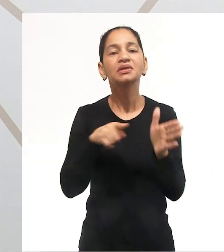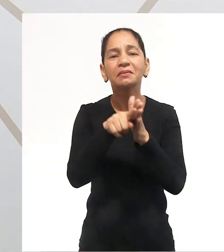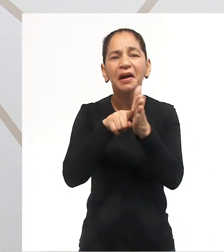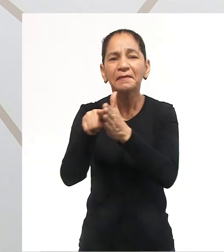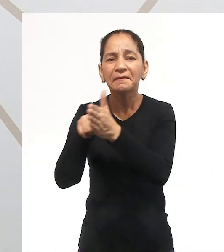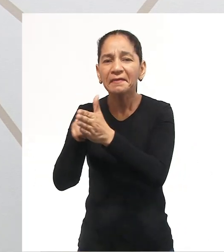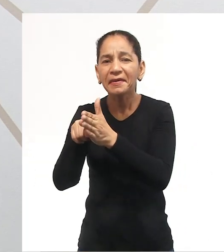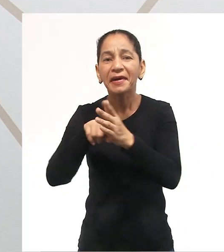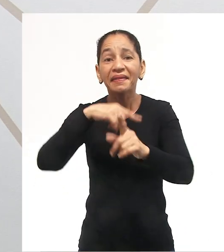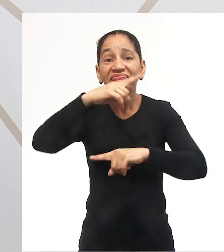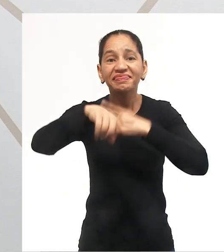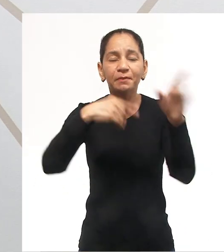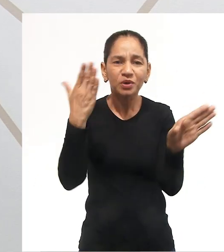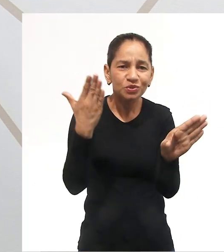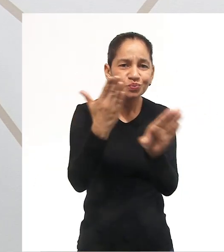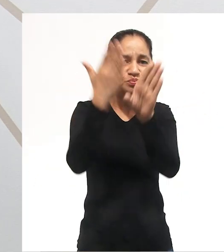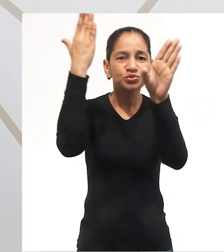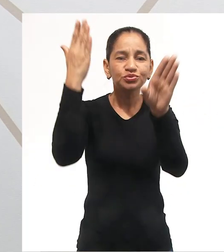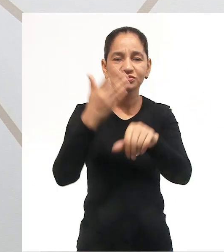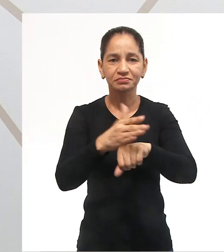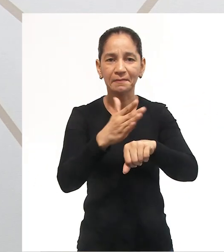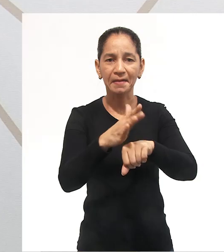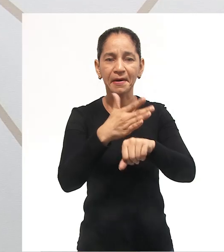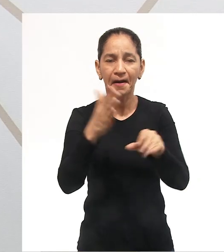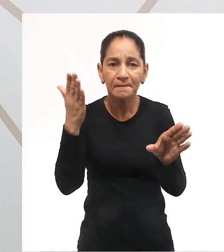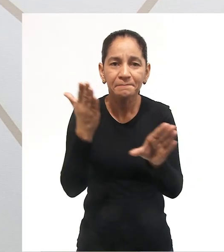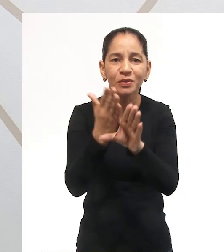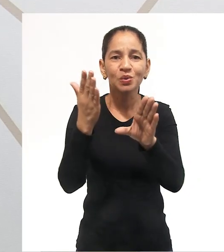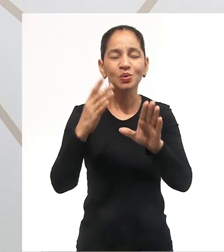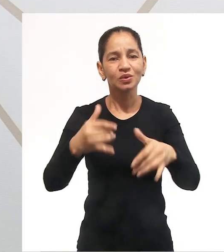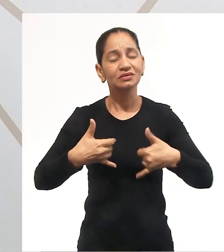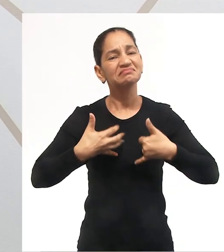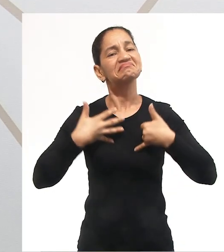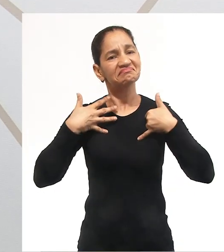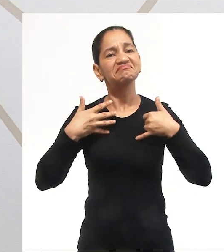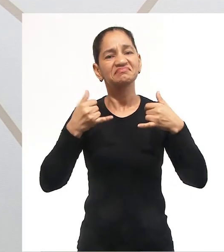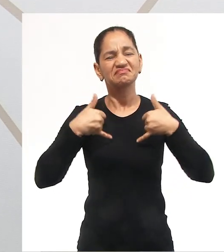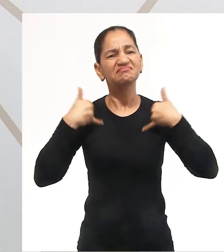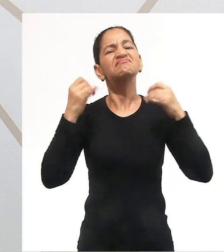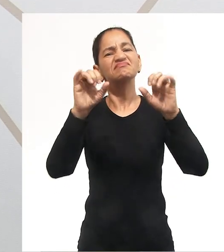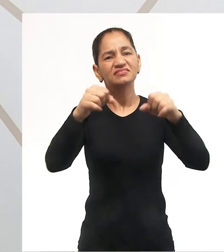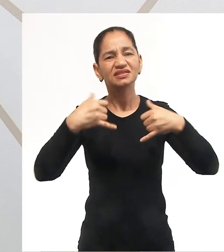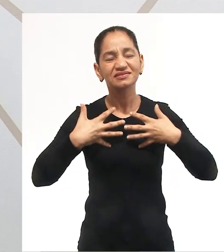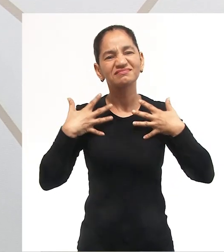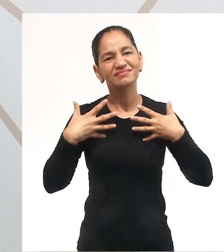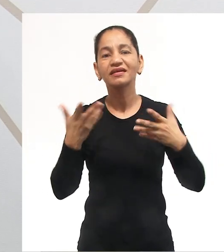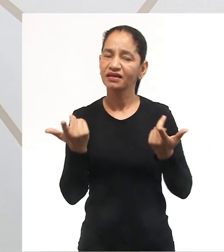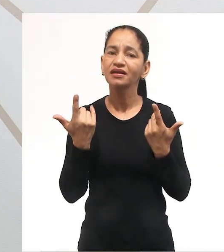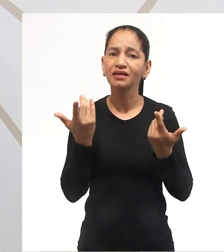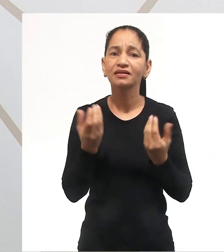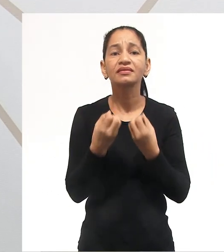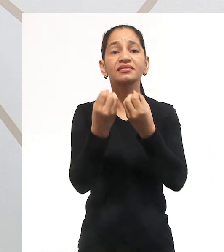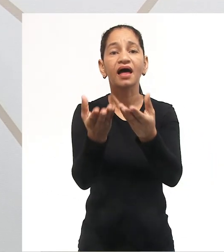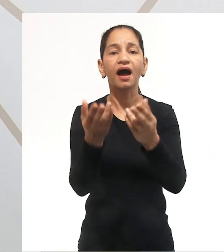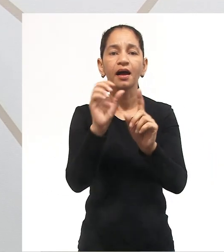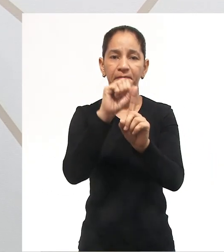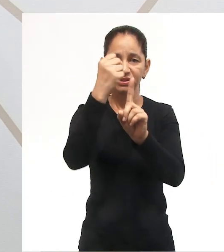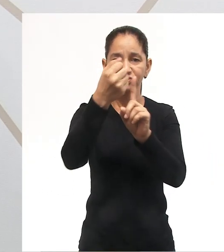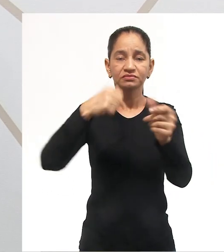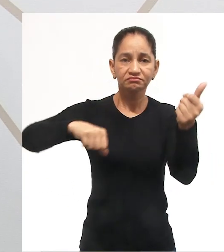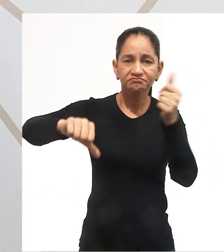realizar pesquisa, você desenvolver práticas que têm condição de dar uma cutucadinha, né,